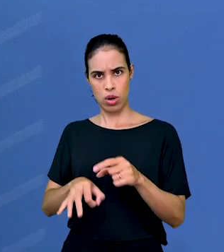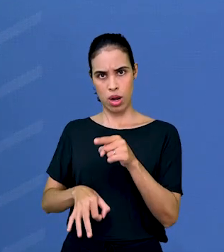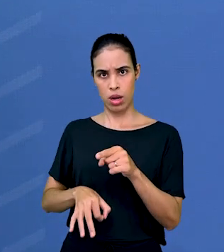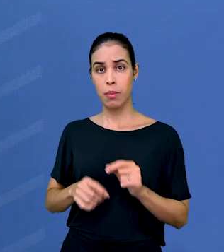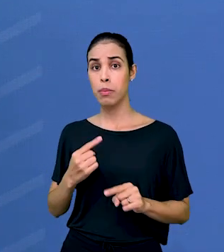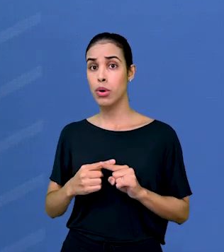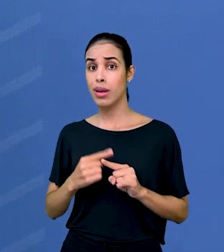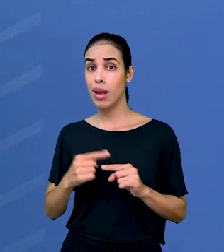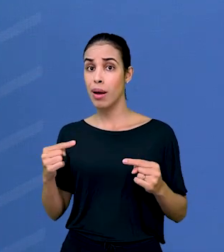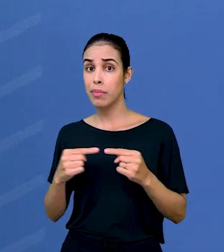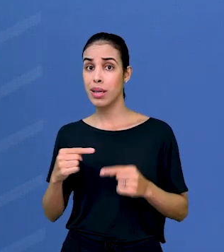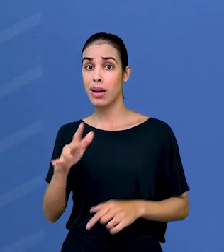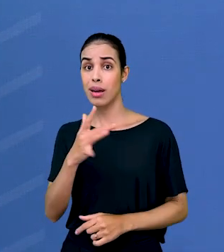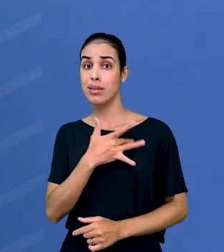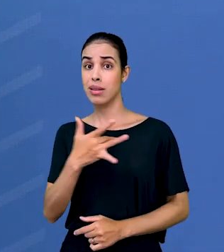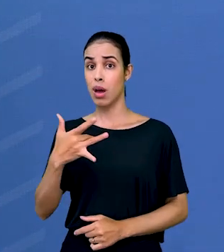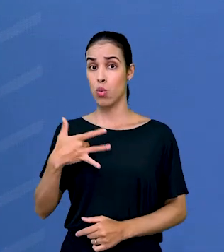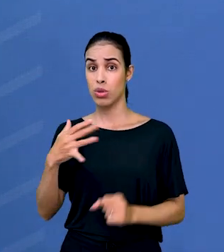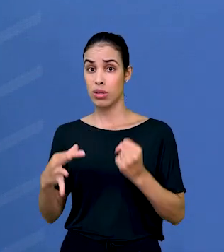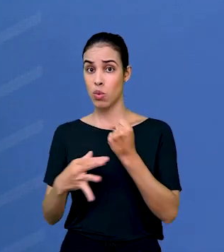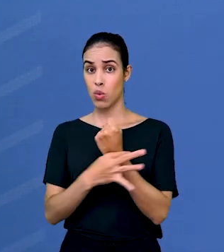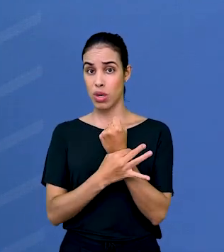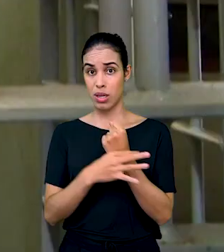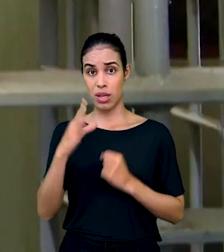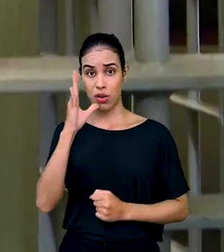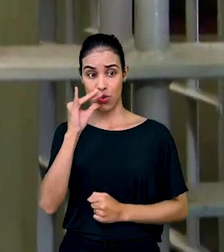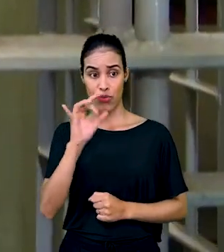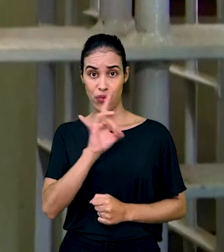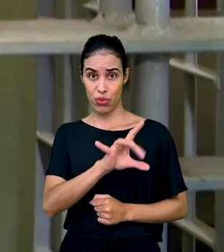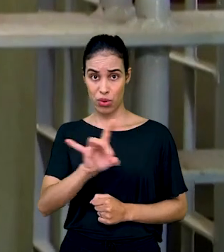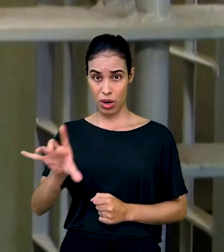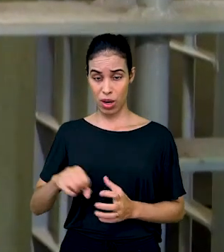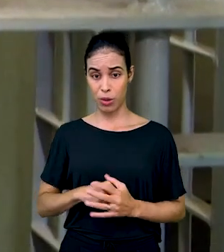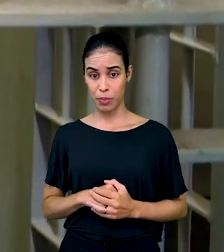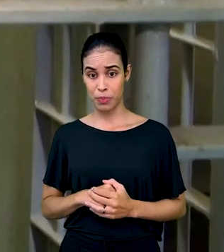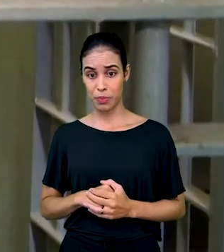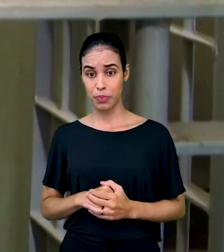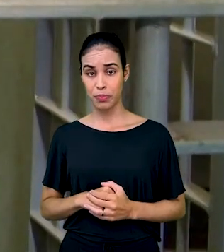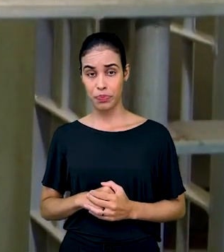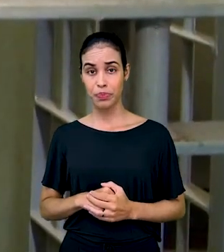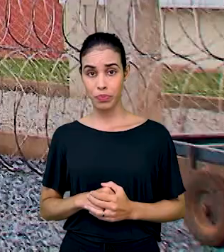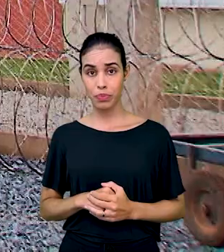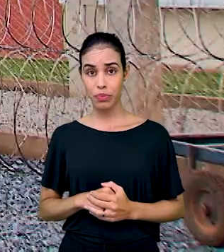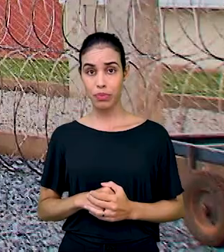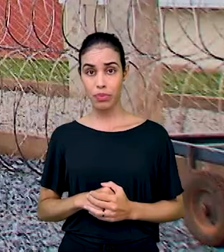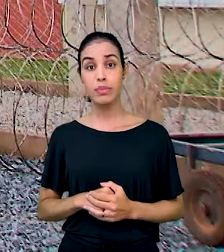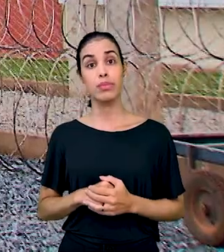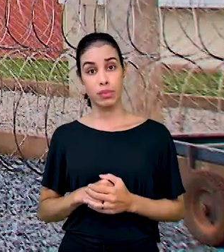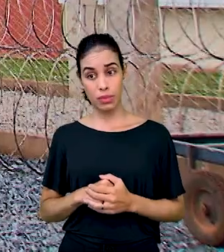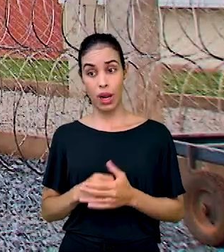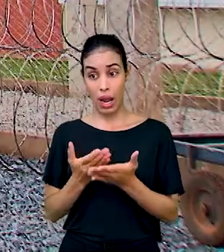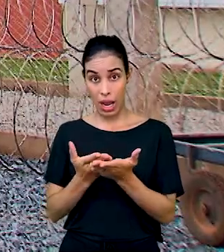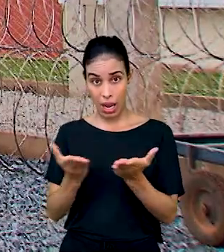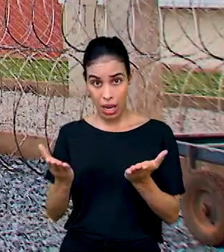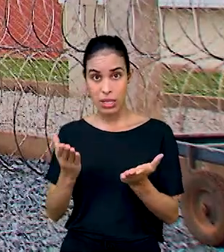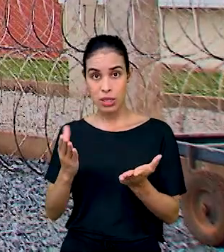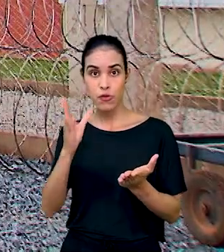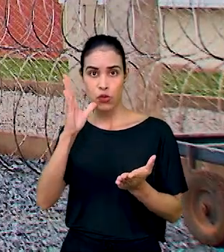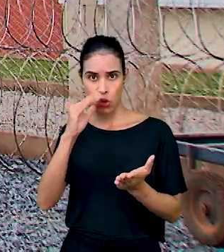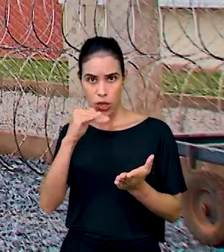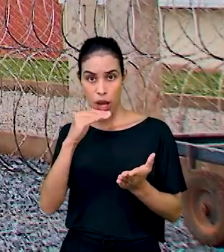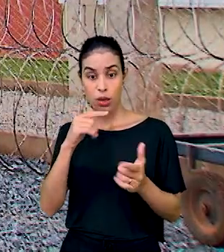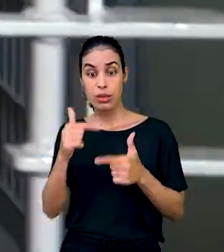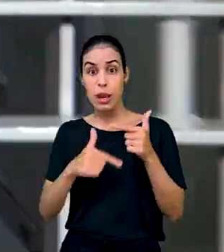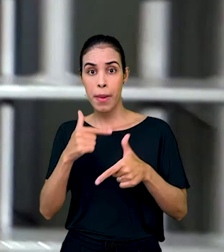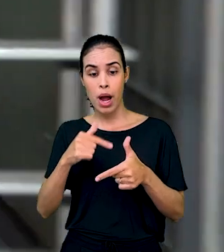uma questão de saúde e segurança dos trabalhadores. A situação dos agentes contratados em regime temporário